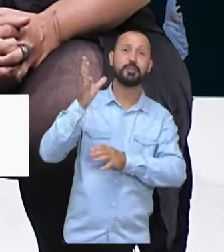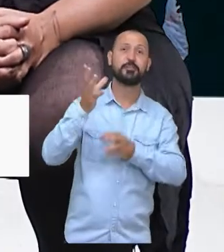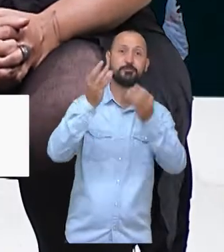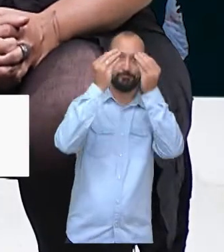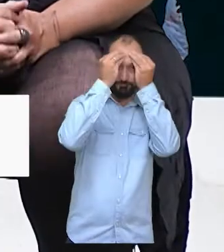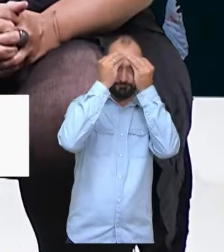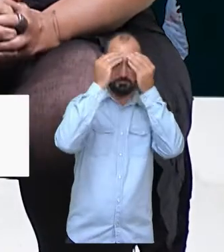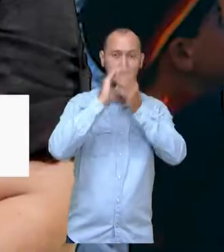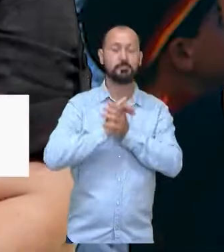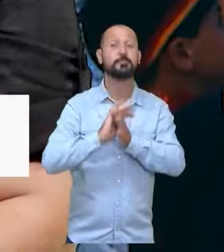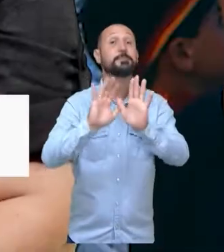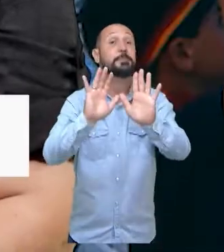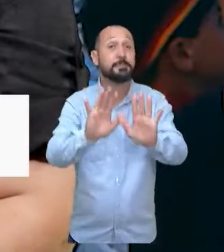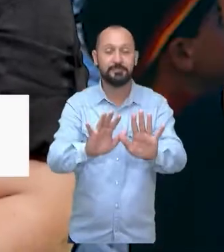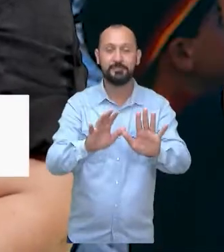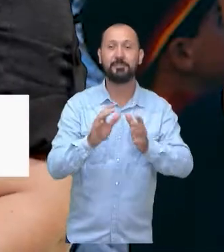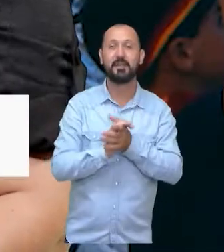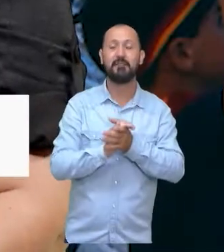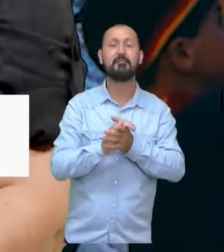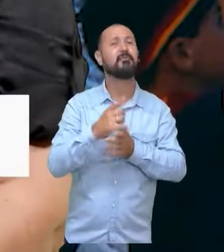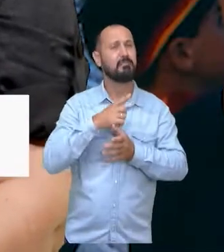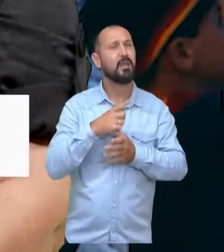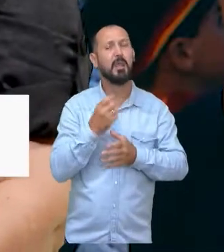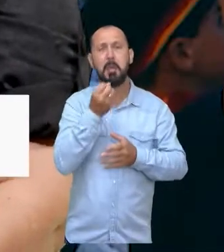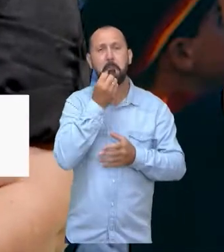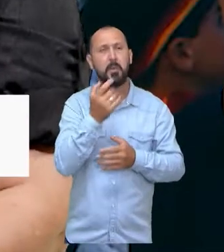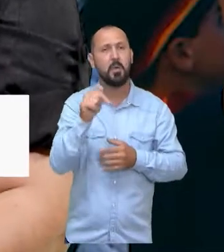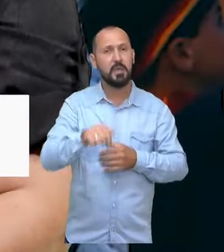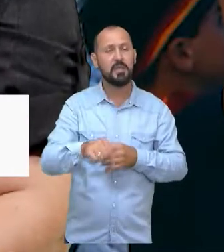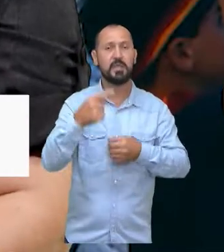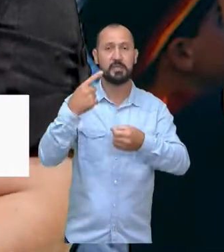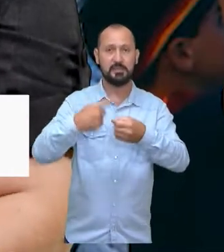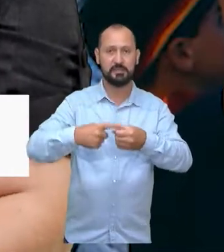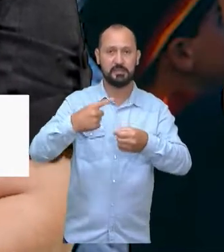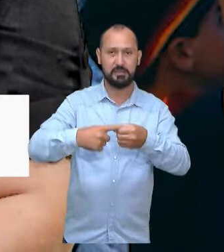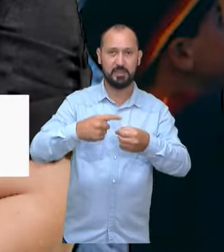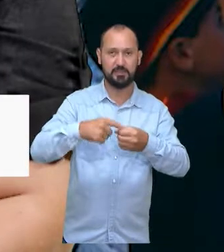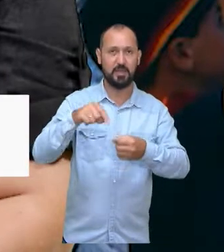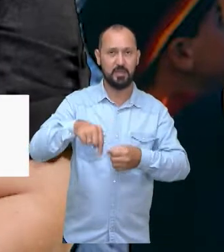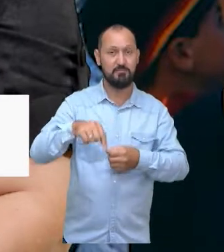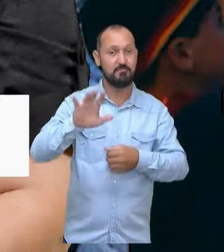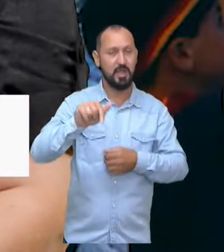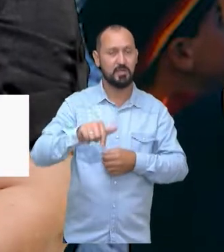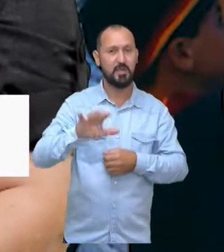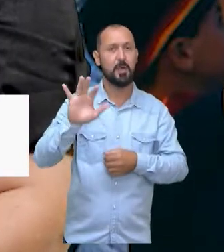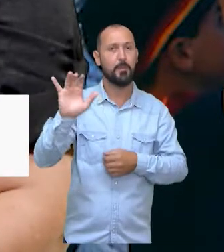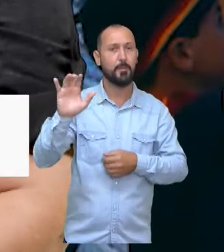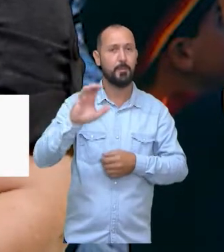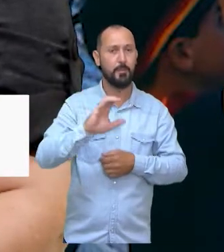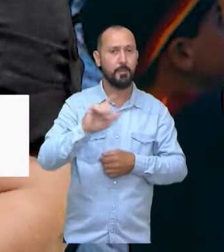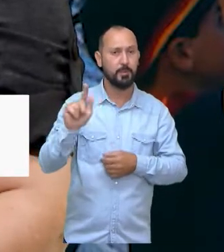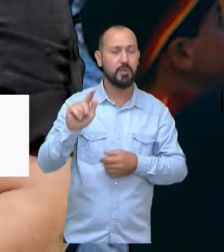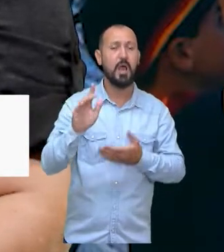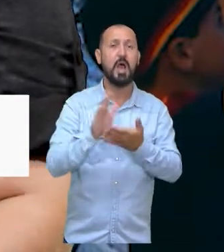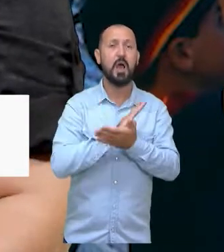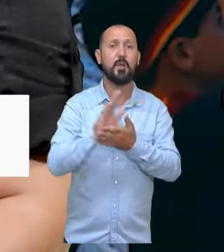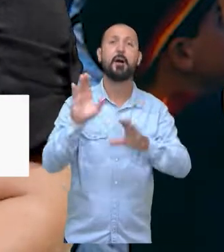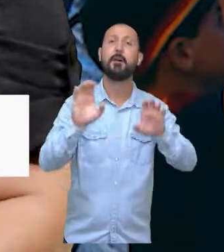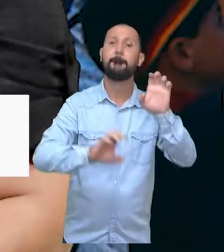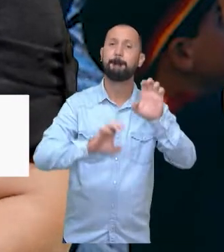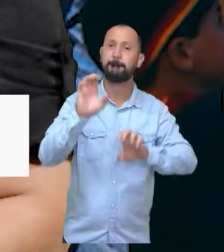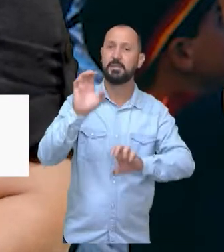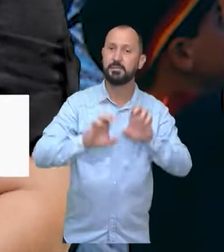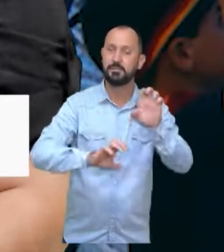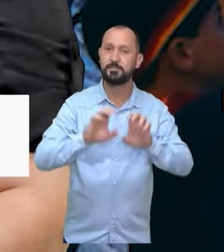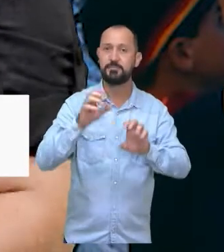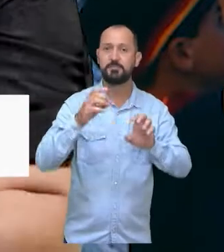tem conta aqui na nossa cidade, principalmente, com algumas empresas que são